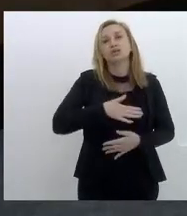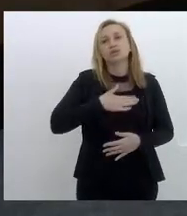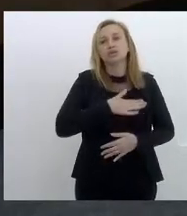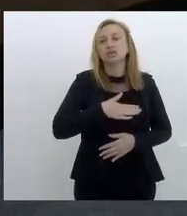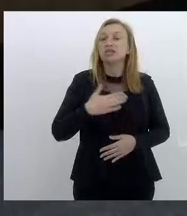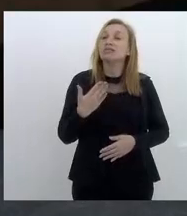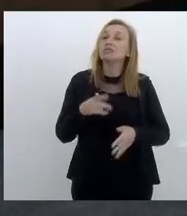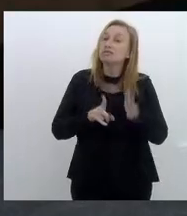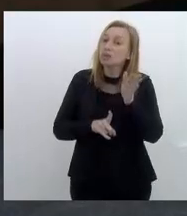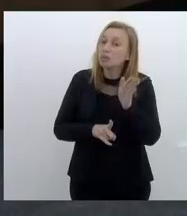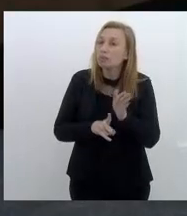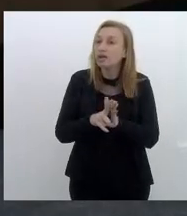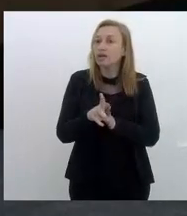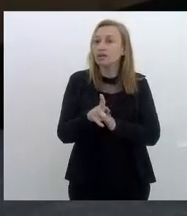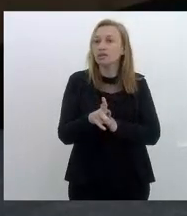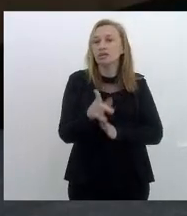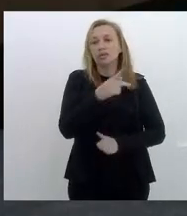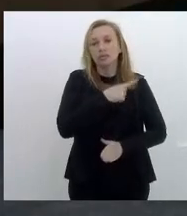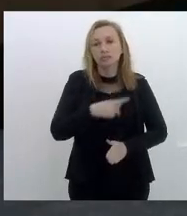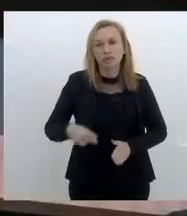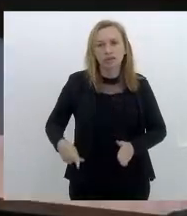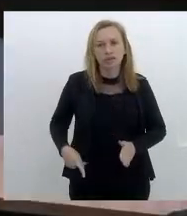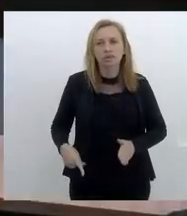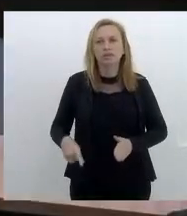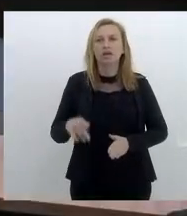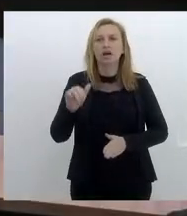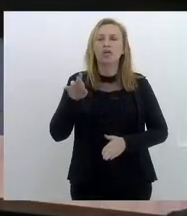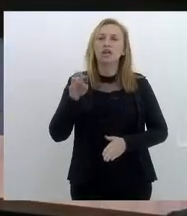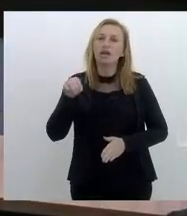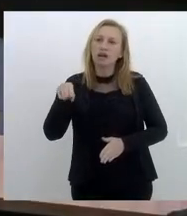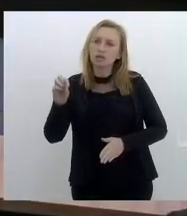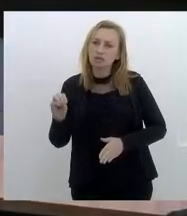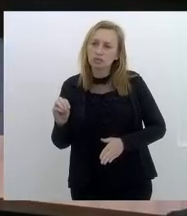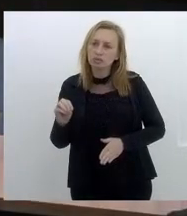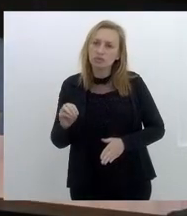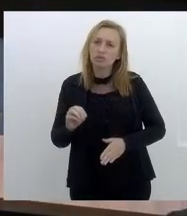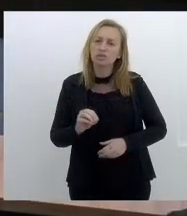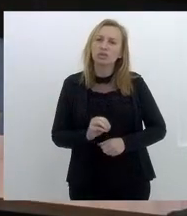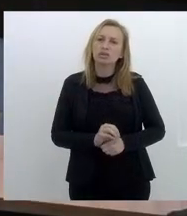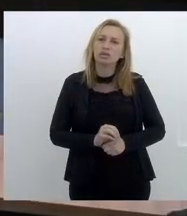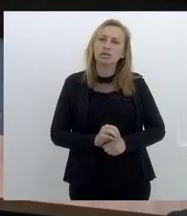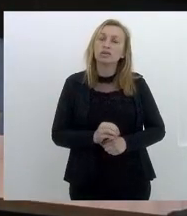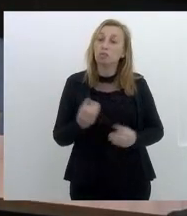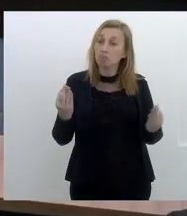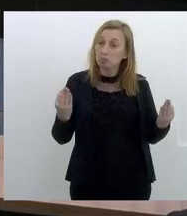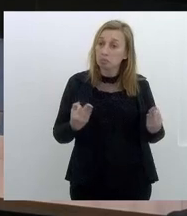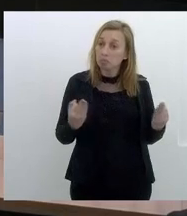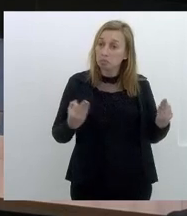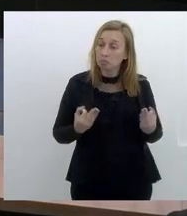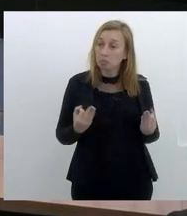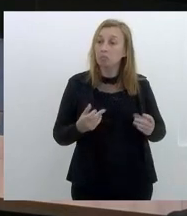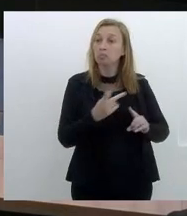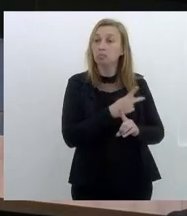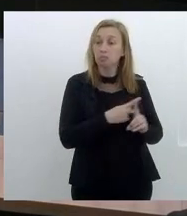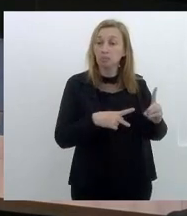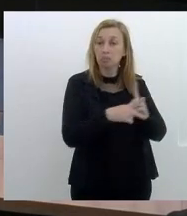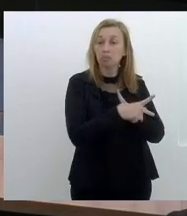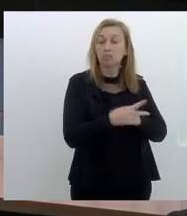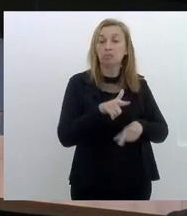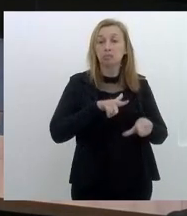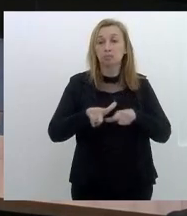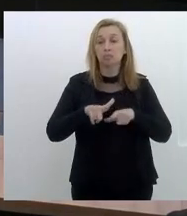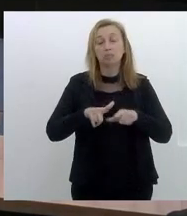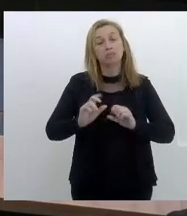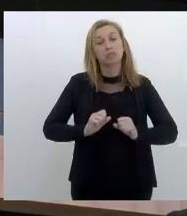gostaria de fazer uma pergunta é o presidente da orelha que faz um ótimo trabalho e Previdência nem sabe do